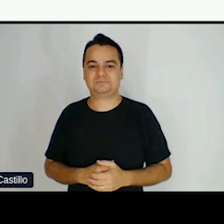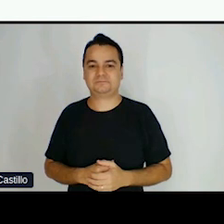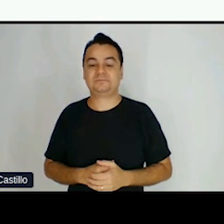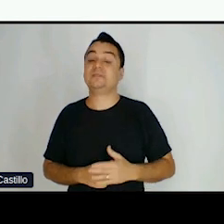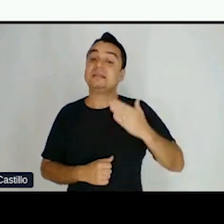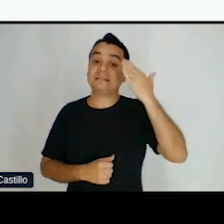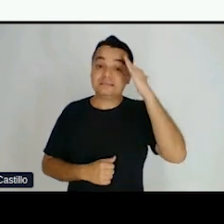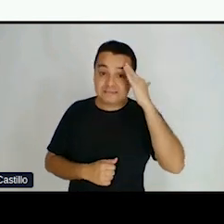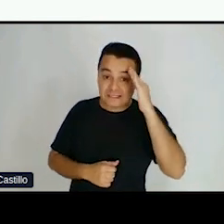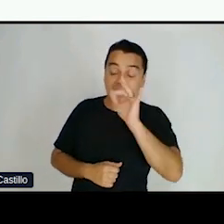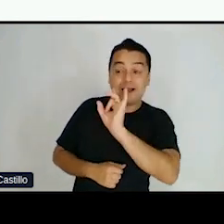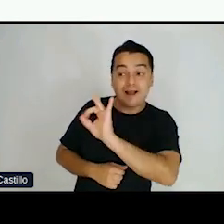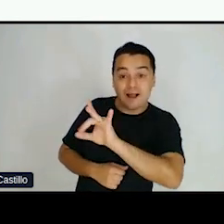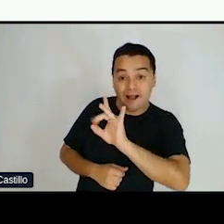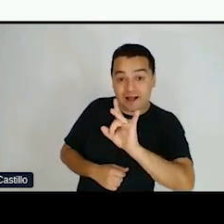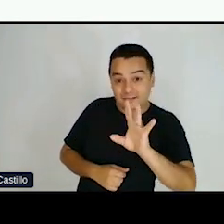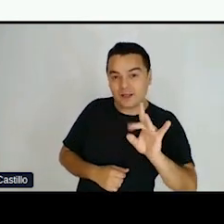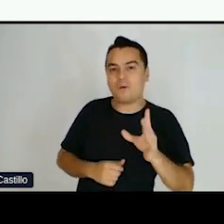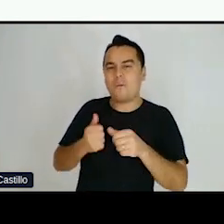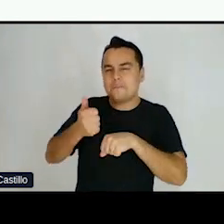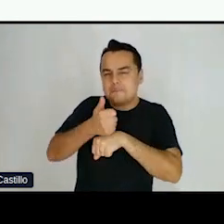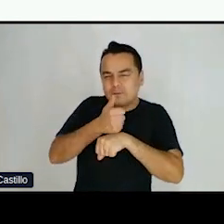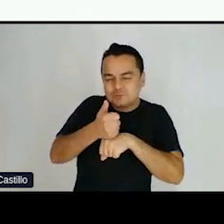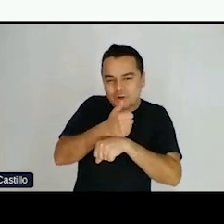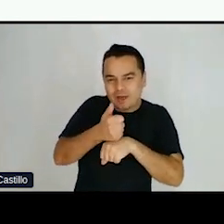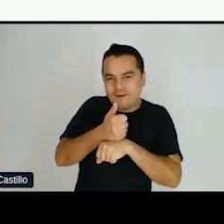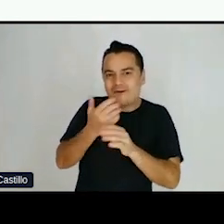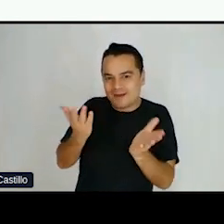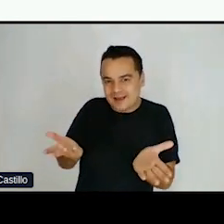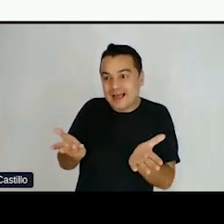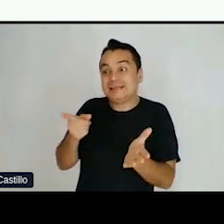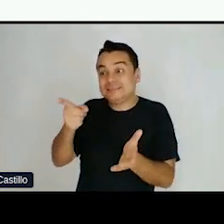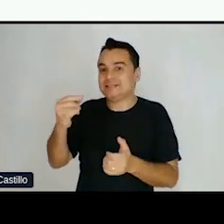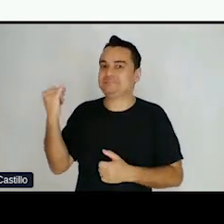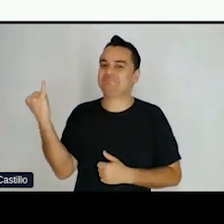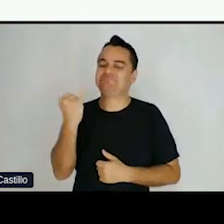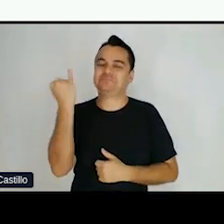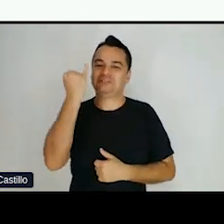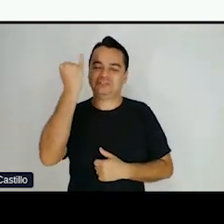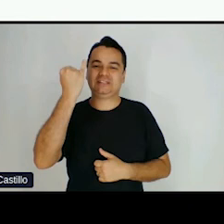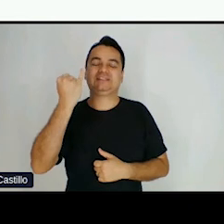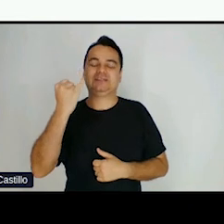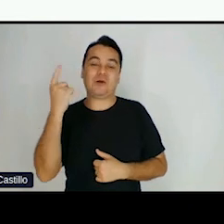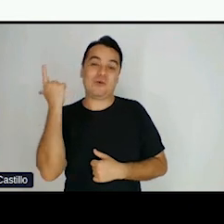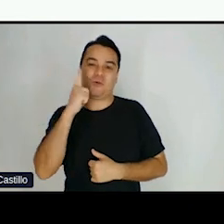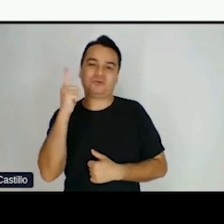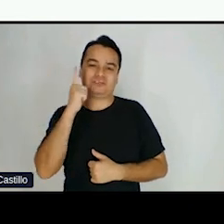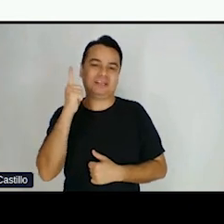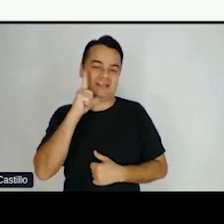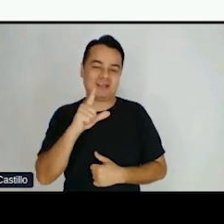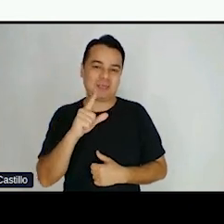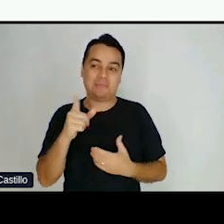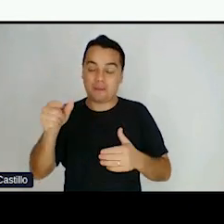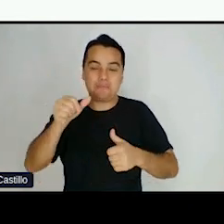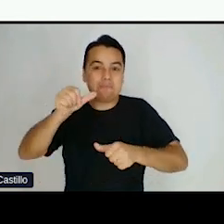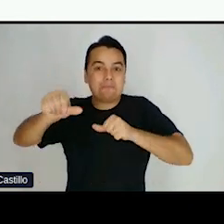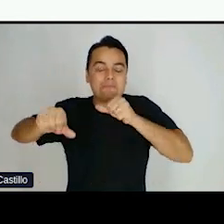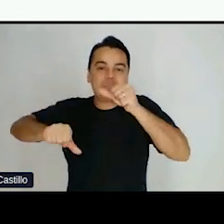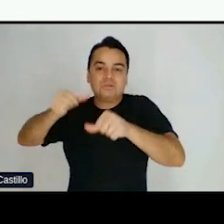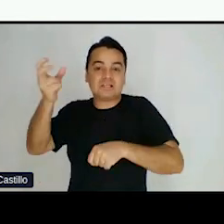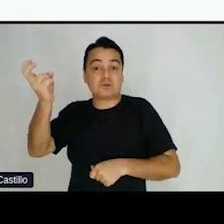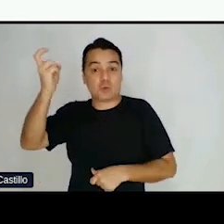Entender as especificidades de cada profissional. Então, isso foi determinante para o sucesso de toda essa mudança